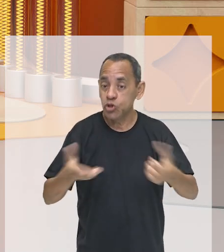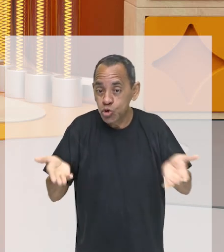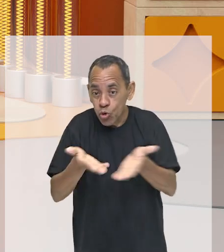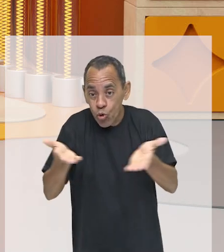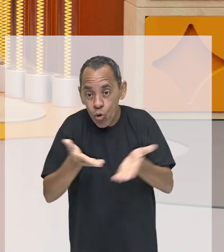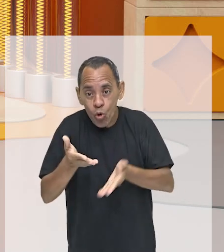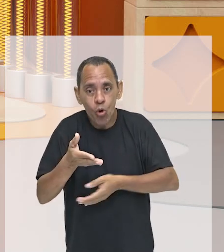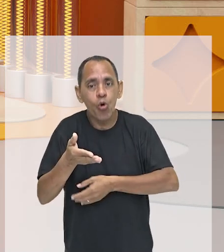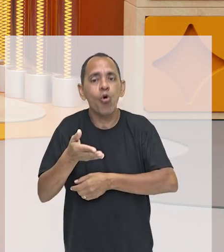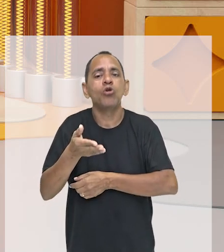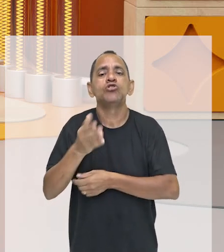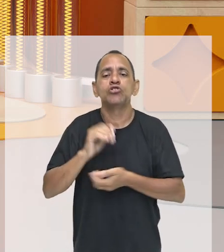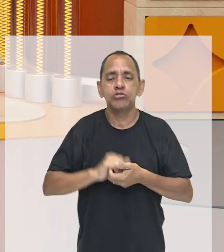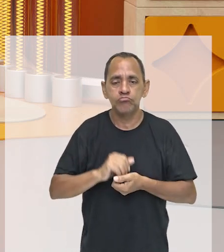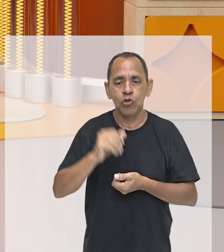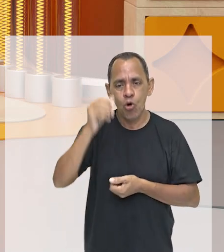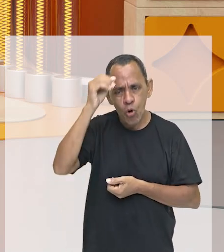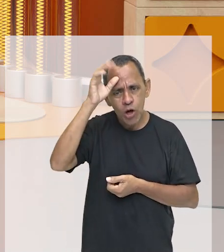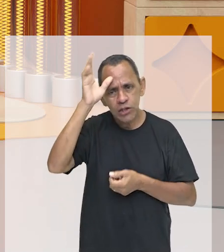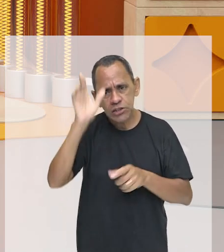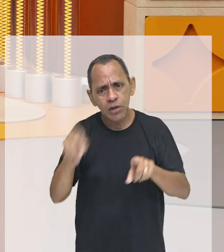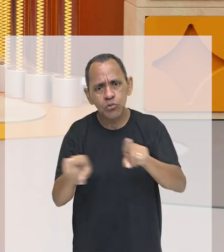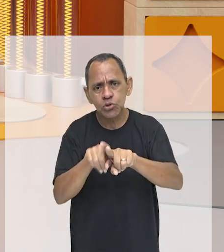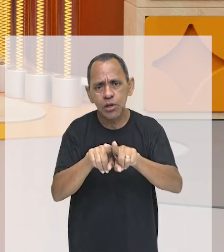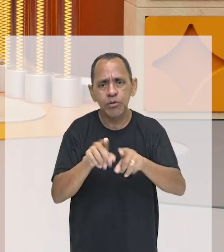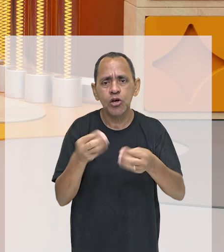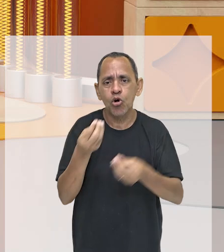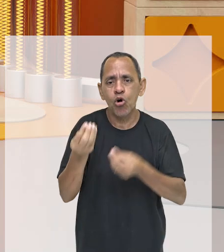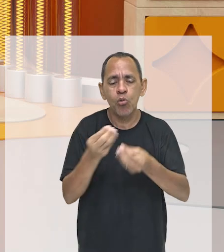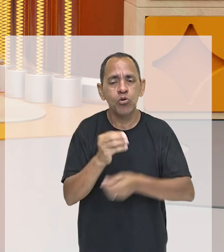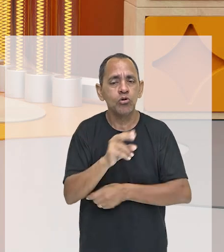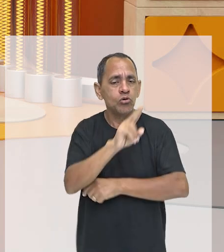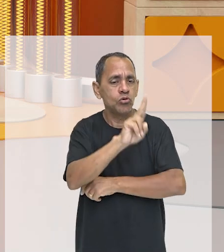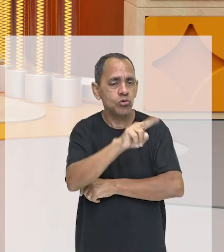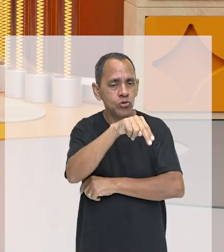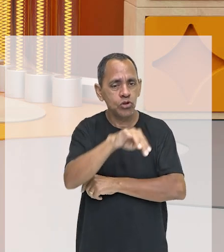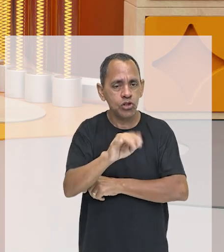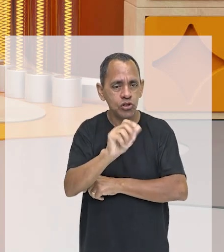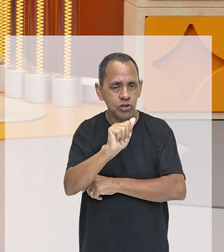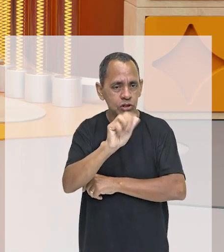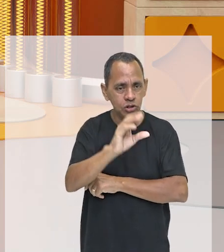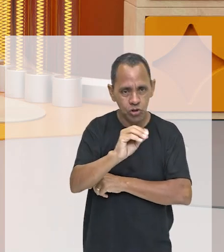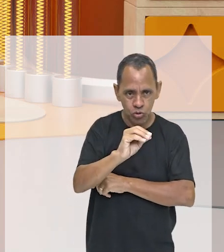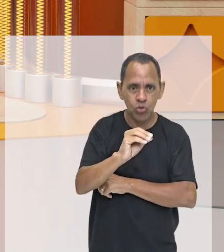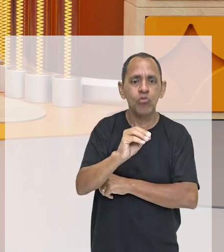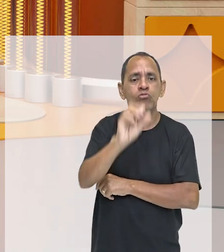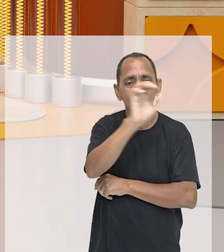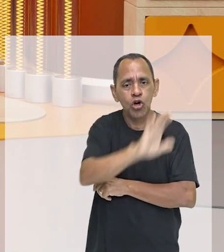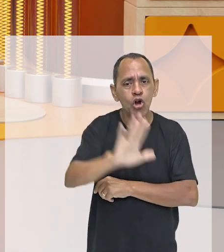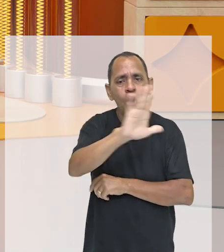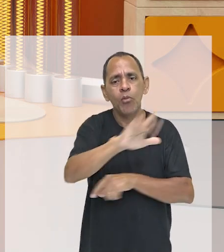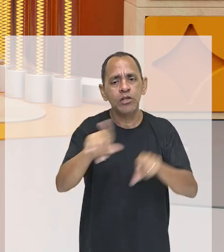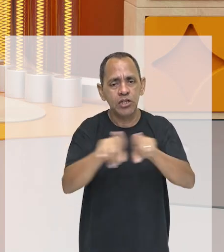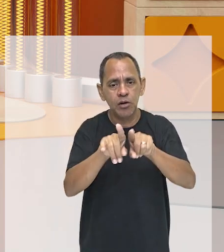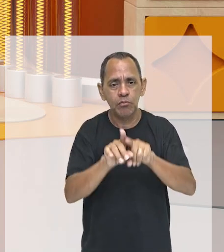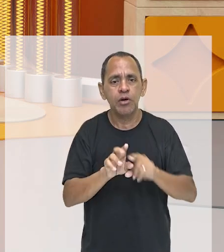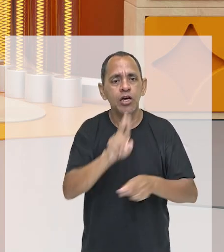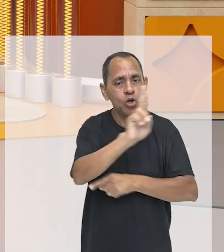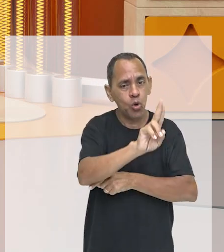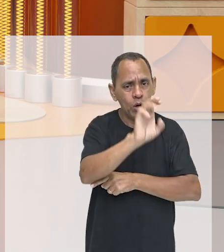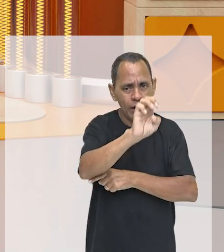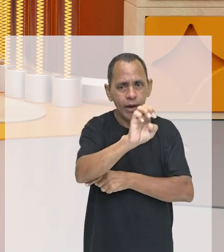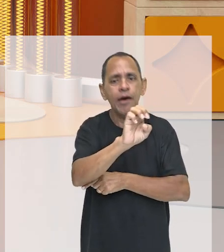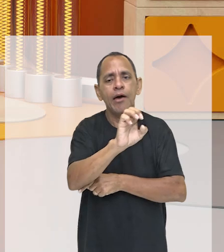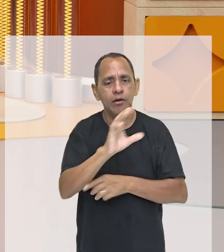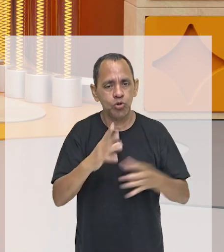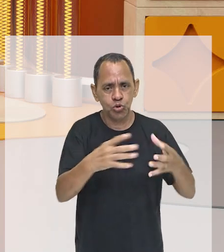esse bloco econômico chamado União Europeia. A União Europeia, gente, é um importante bloco econômico. Com